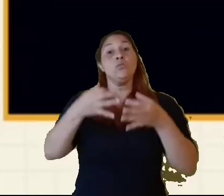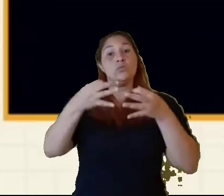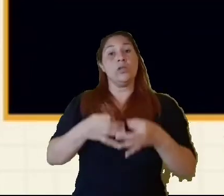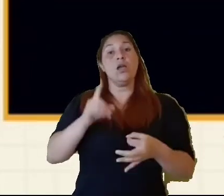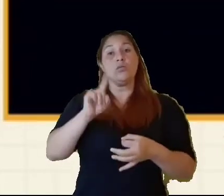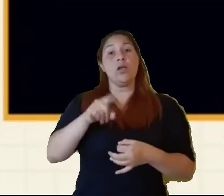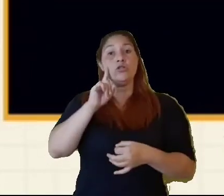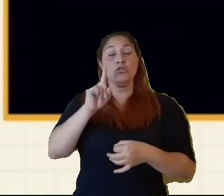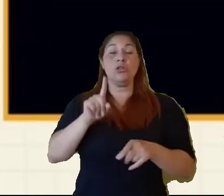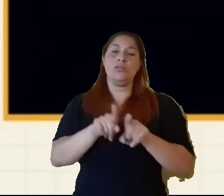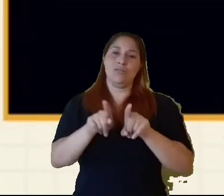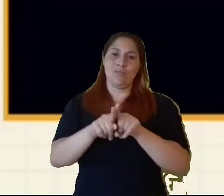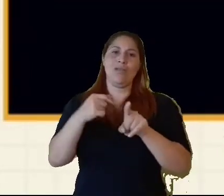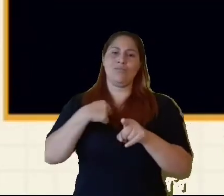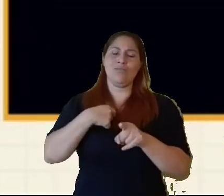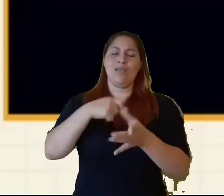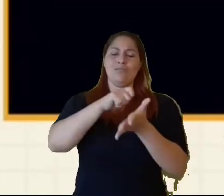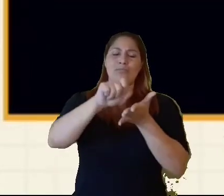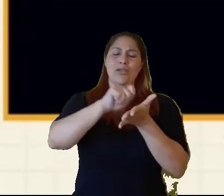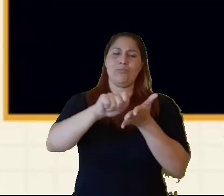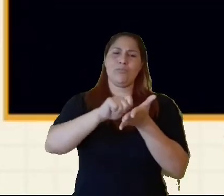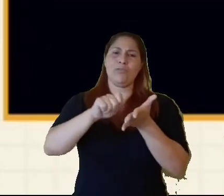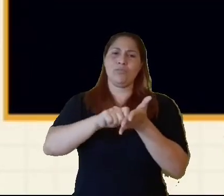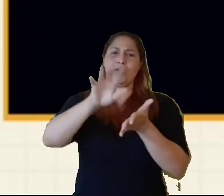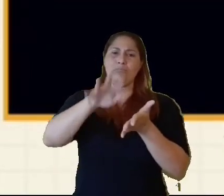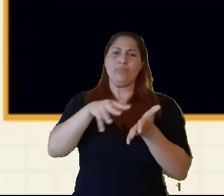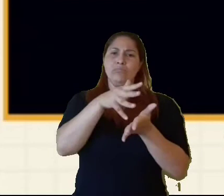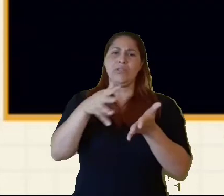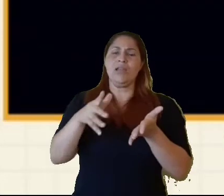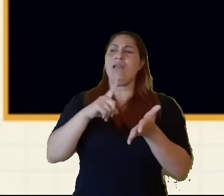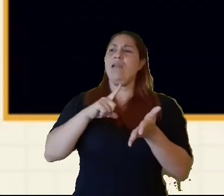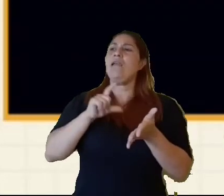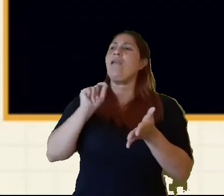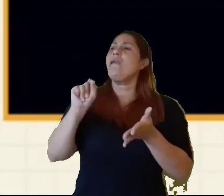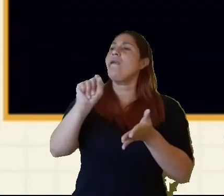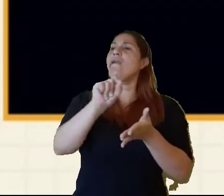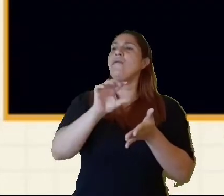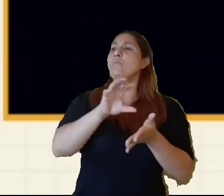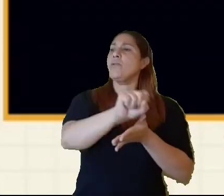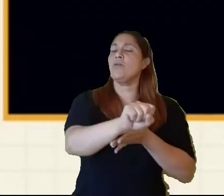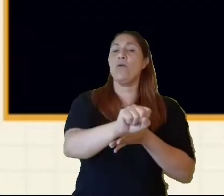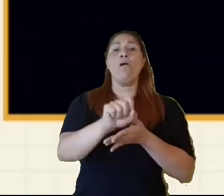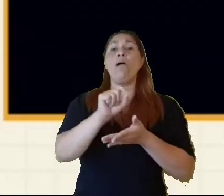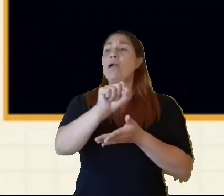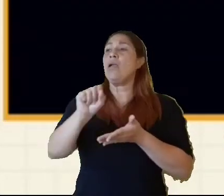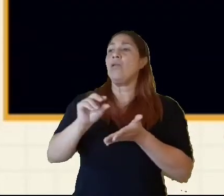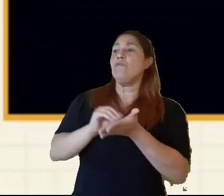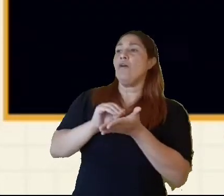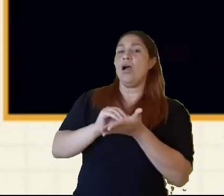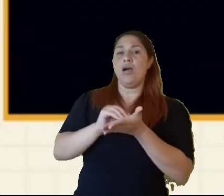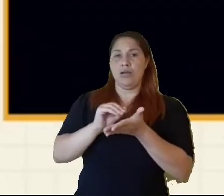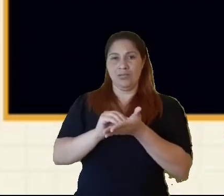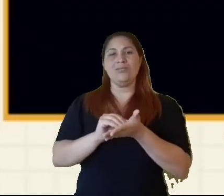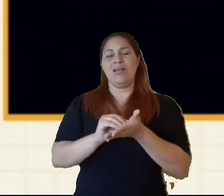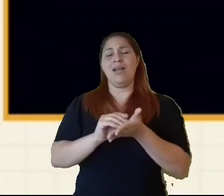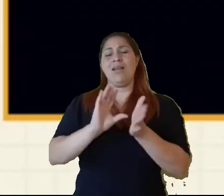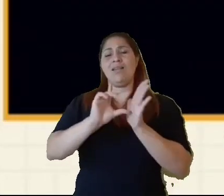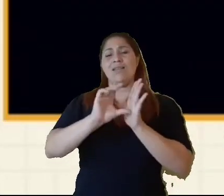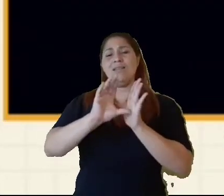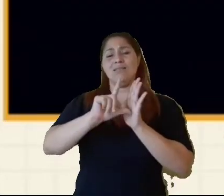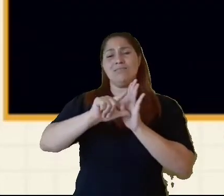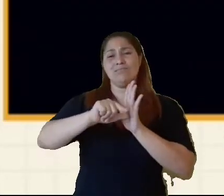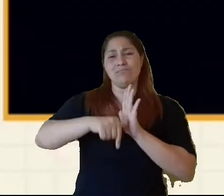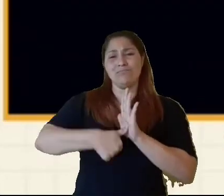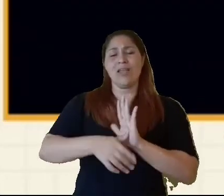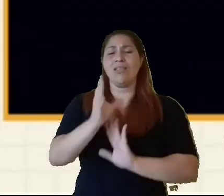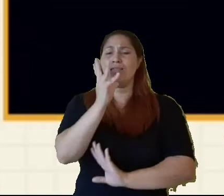dia, mesmo porque eu tenho que preencher uma série de planilhas com todo mundo que retirou, todo mundo que não retirou, e aí quando você não retira, você atrasa toda a